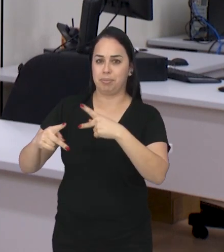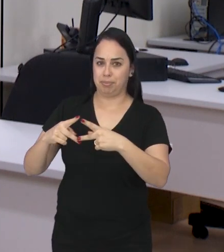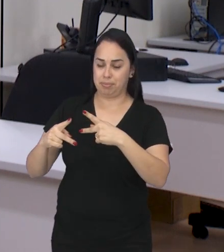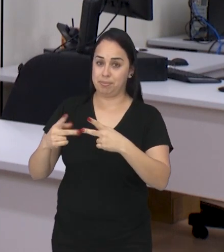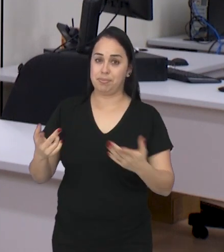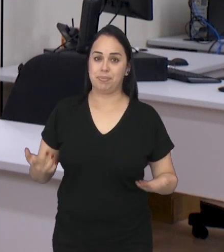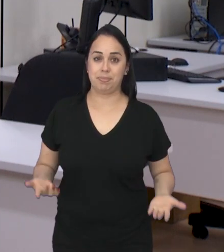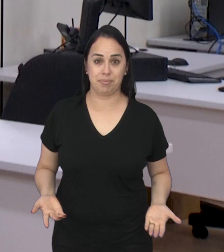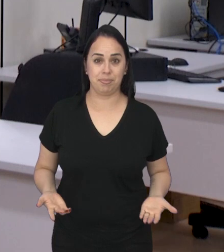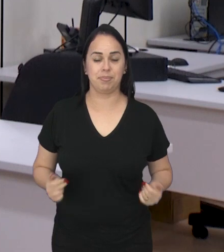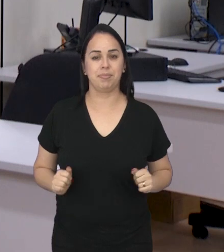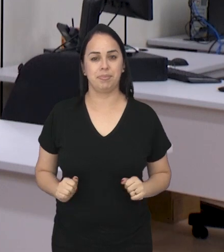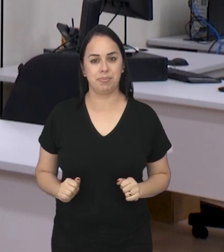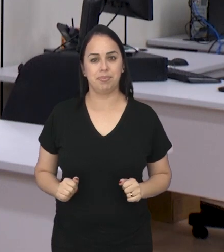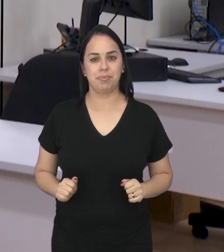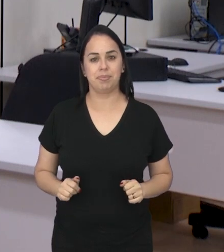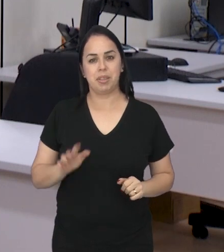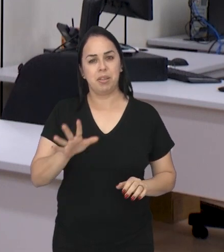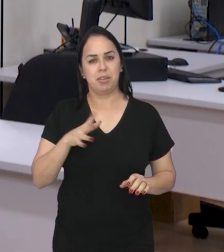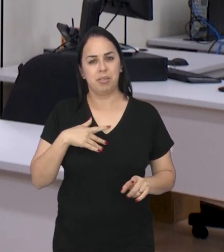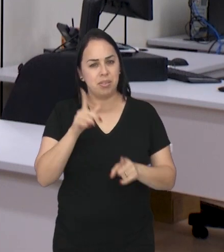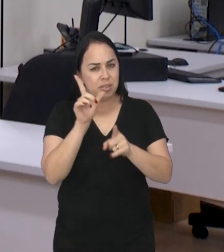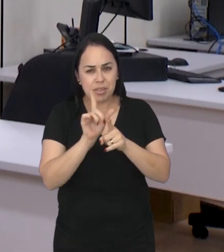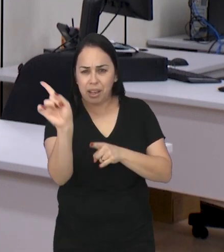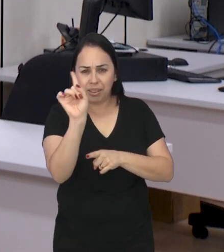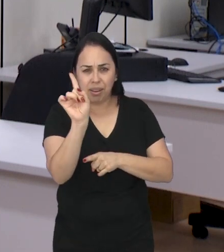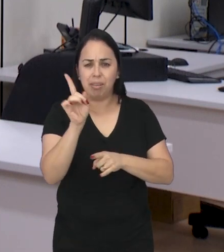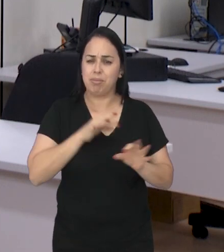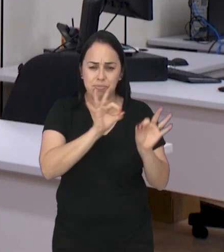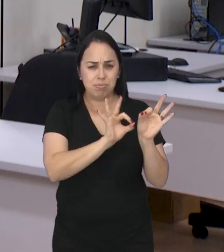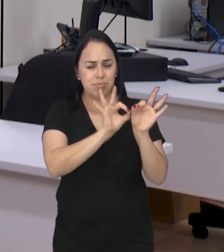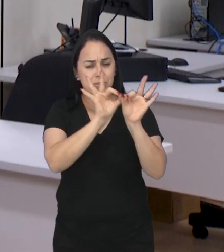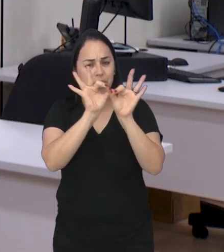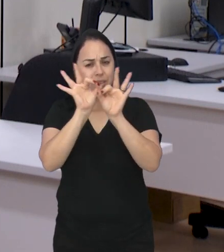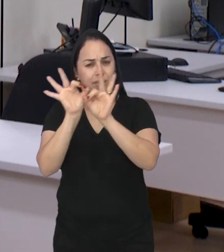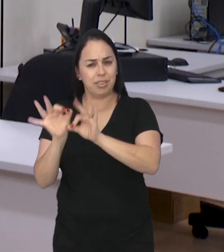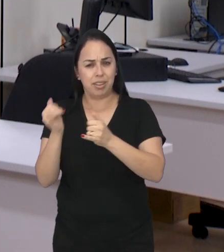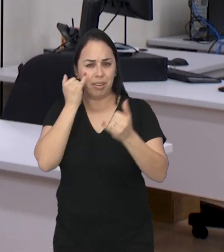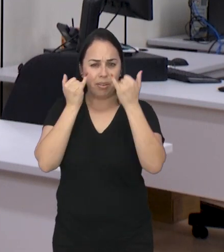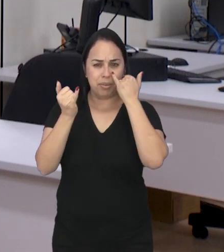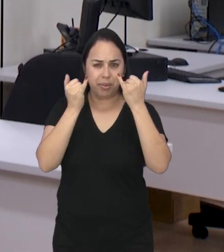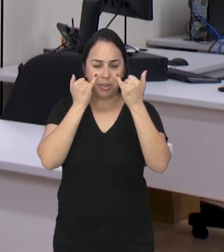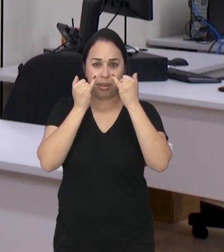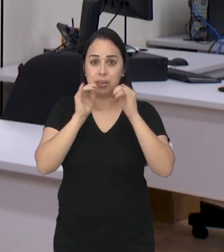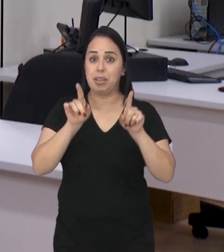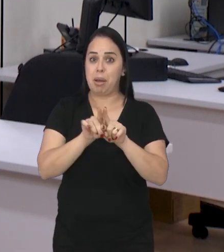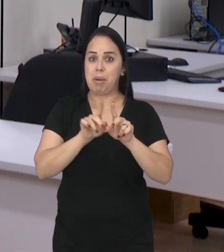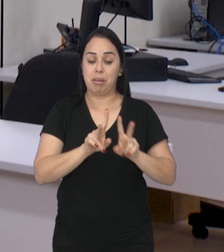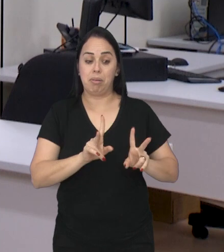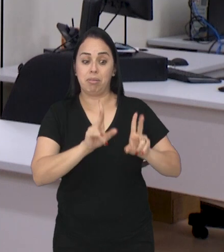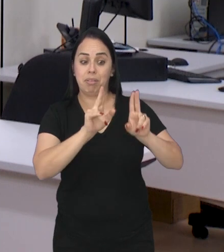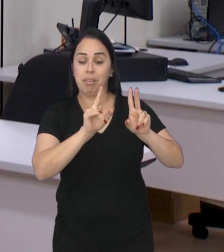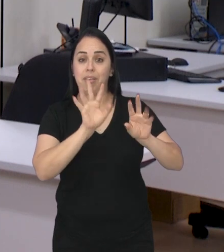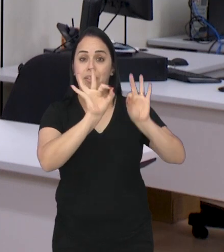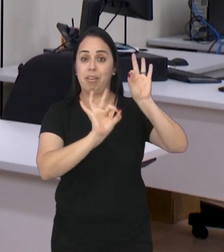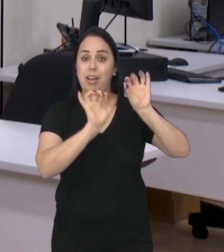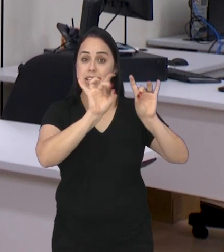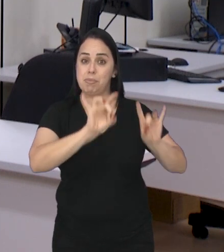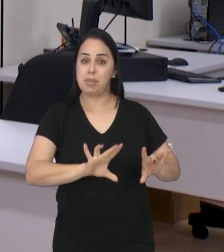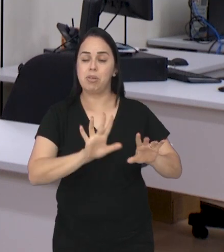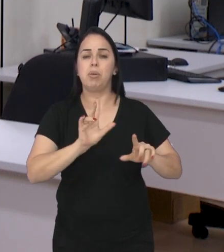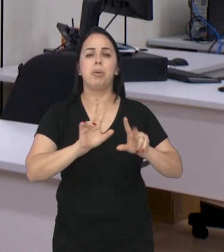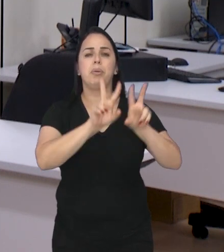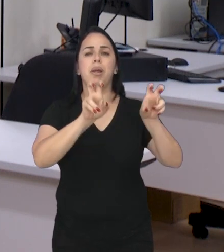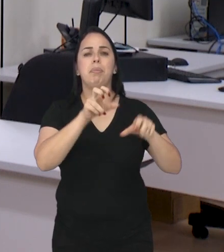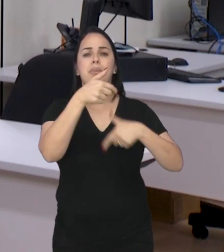e também da nossa cidade fique com a gente para acompanhar mais uma reportagem da Série Especial sobre emprego e